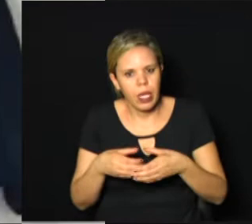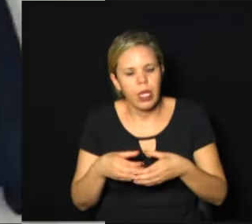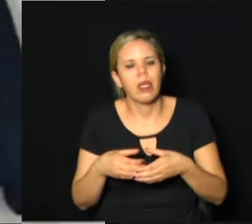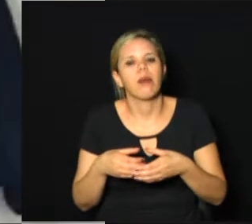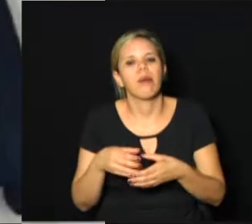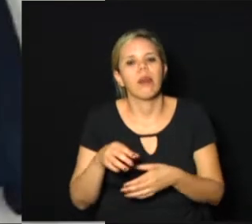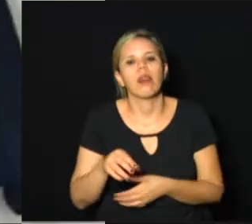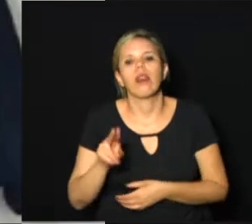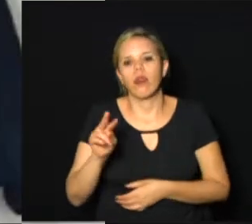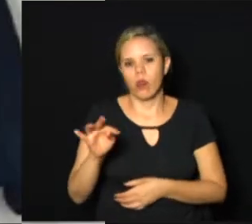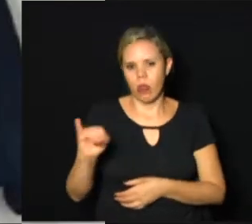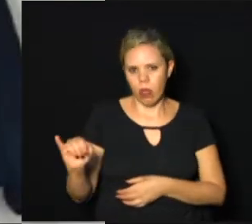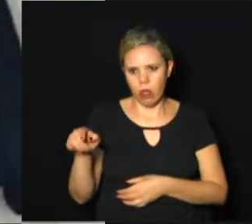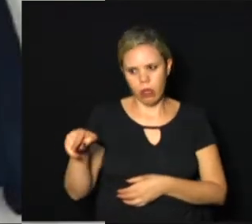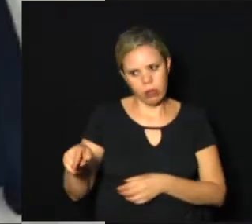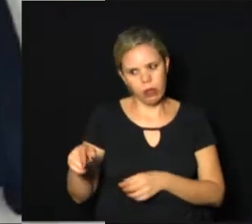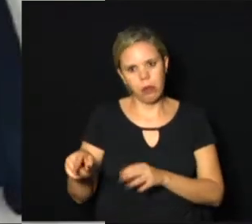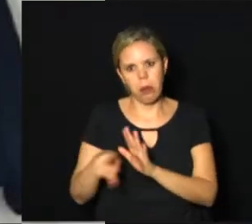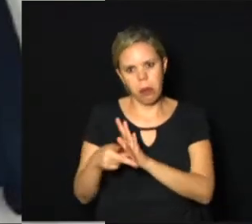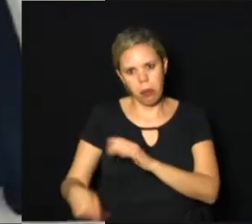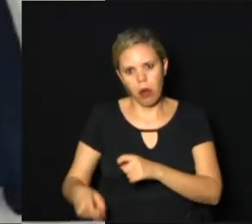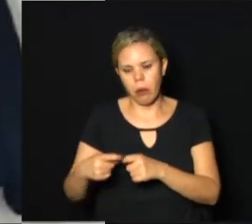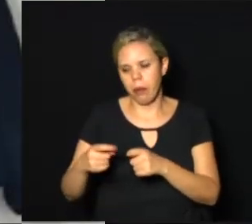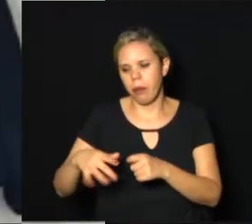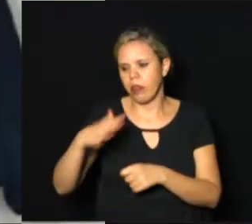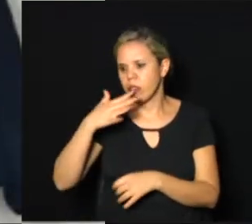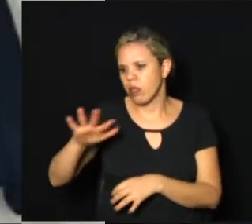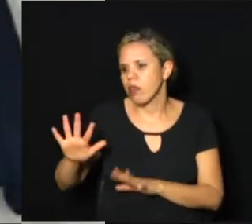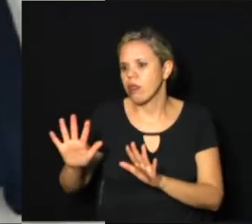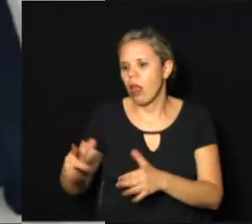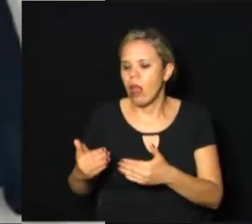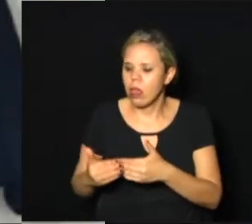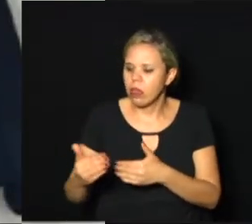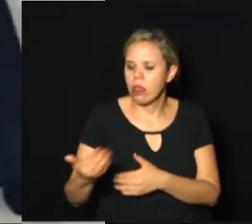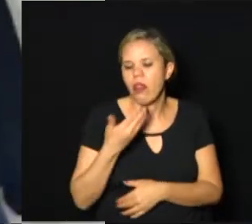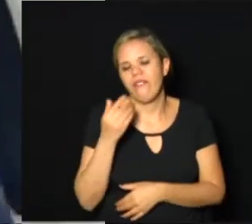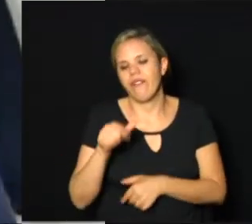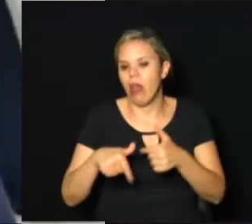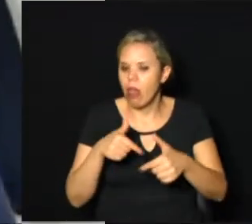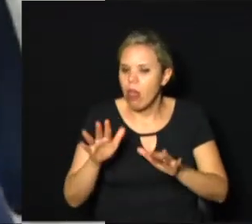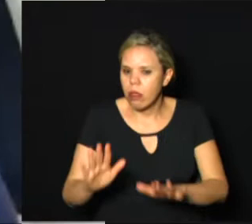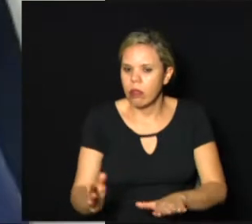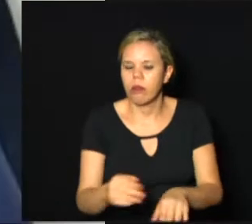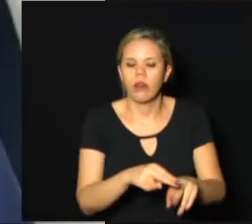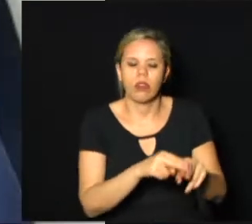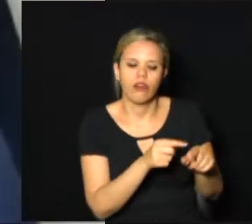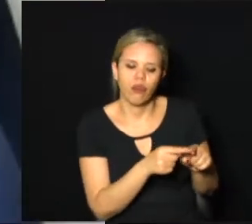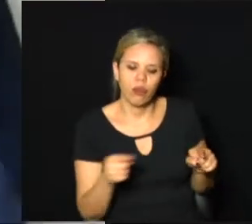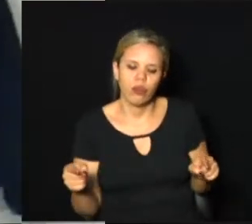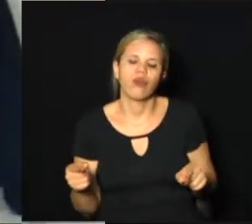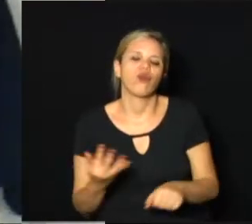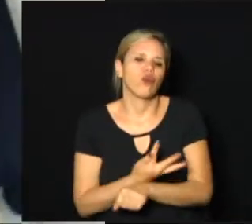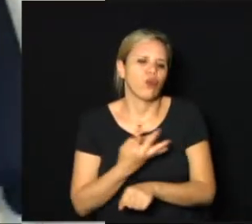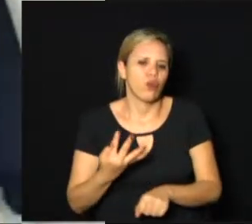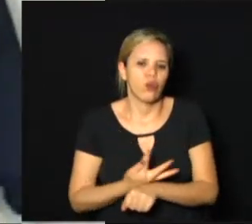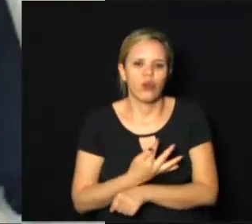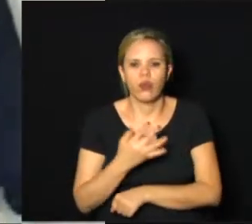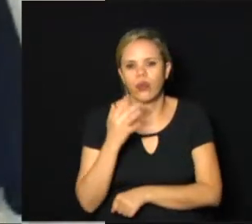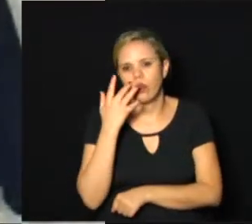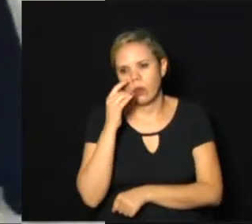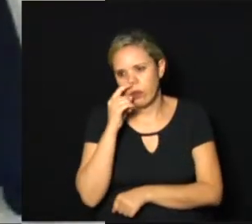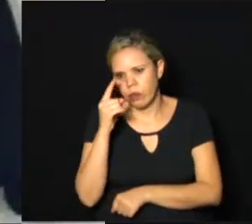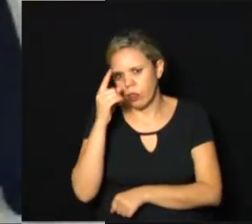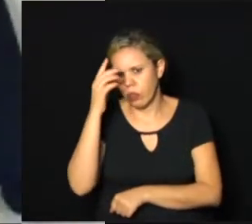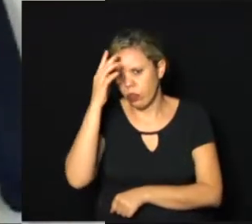intensiva pediátrica não é uma tarefa fácil. Durante um tempo, inclusive, por causa da crise do Hospital Ouro Verde, né, o